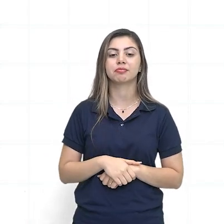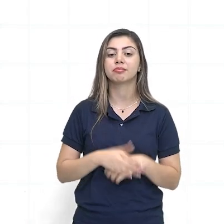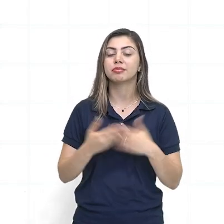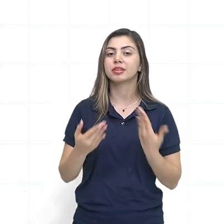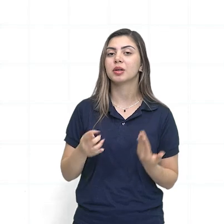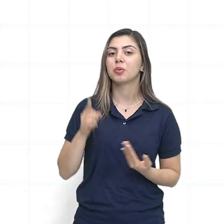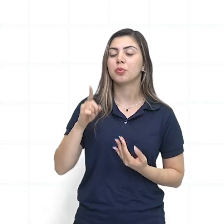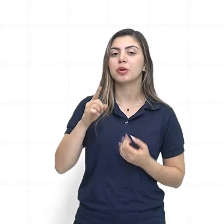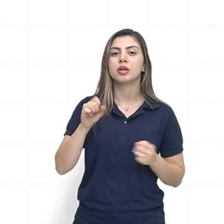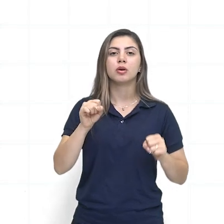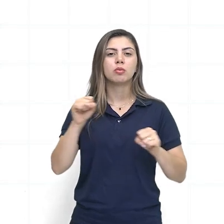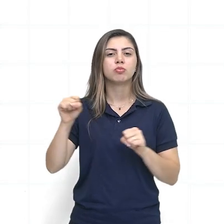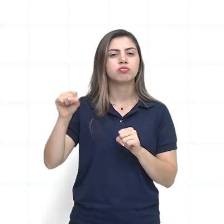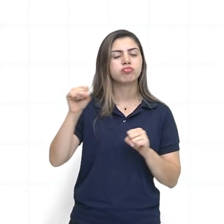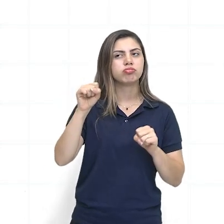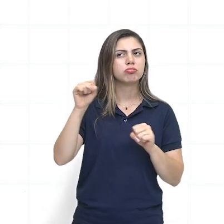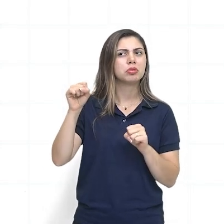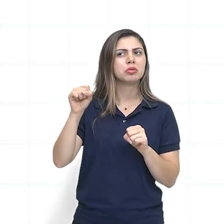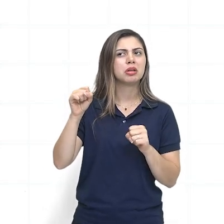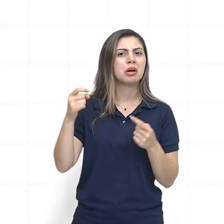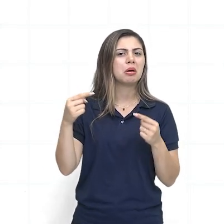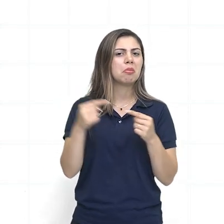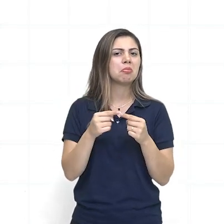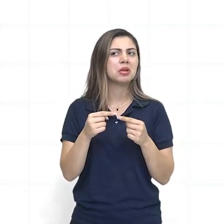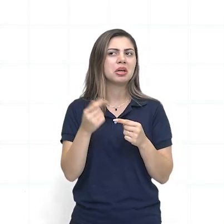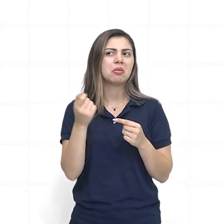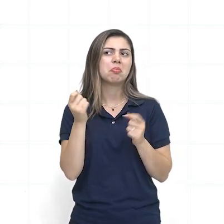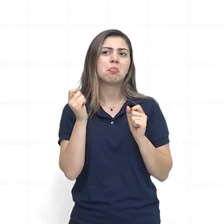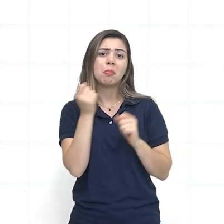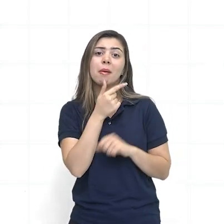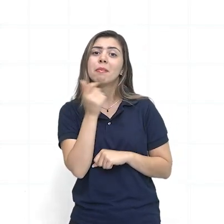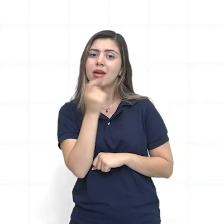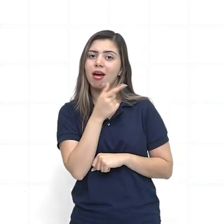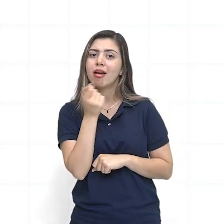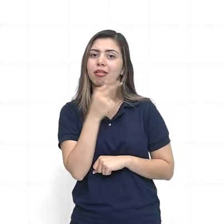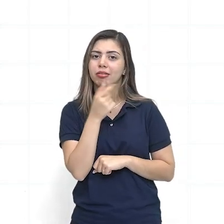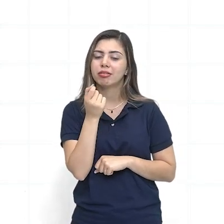esse superpoder, ele pode estar relacionado a uma piada